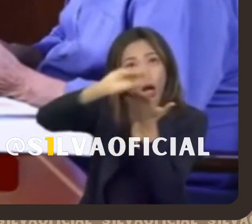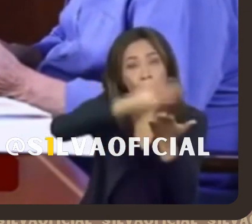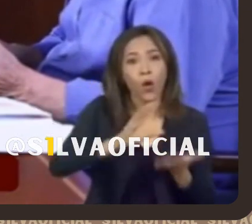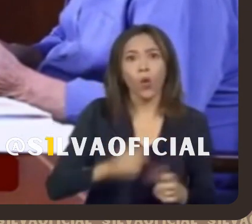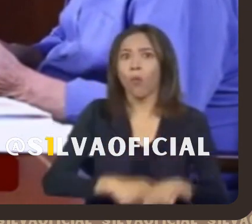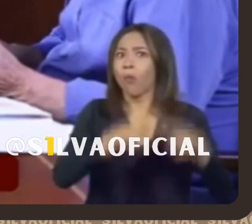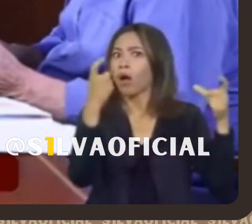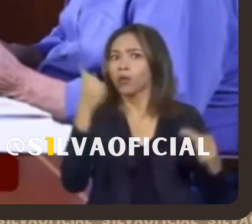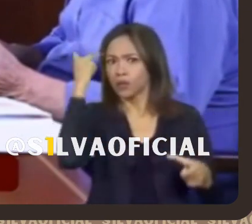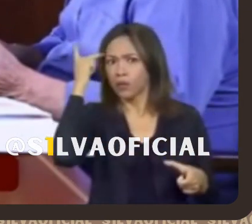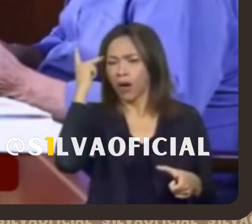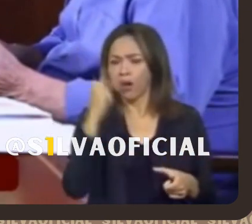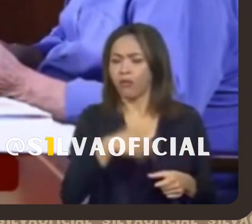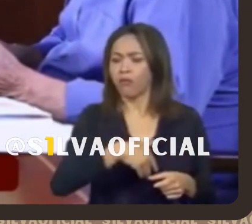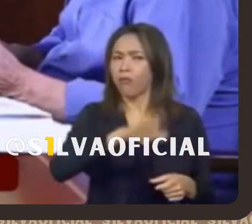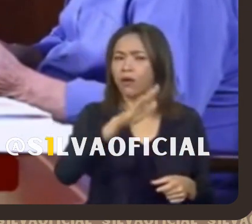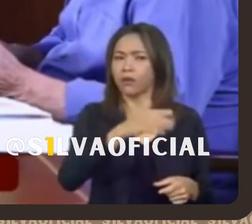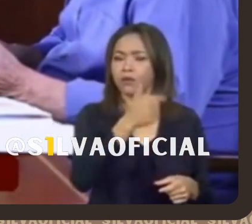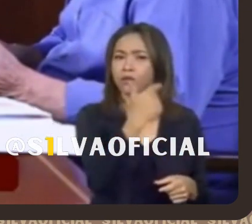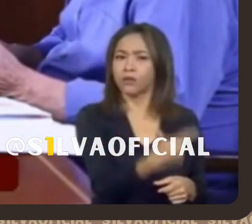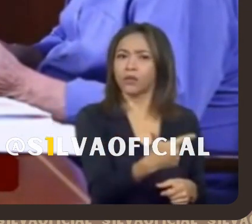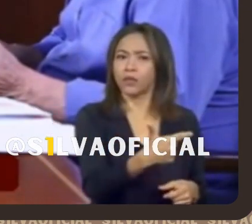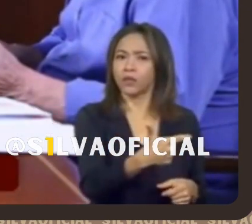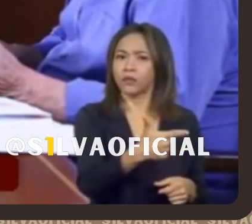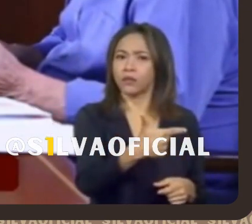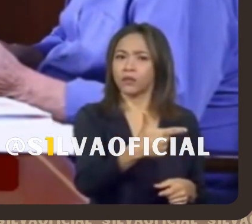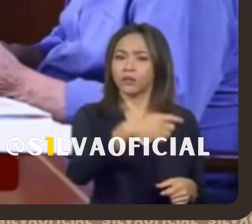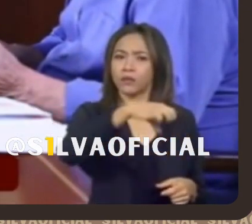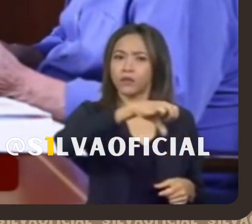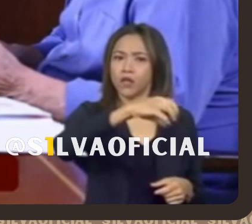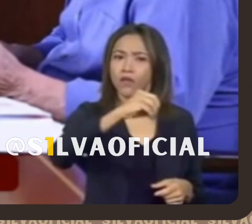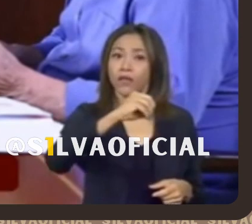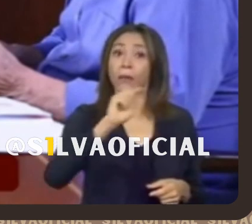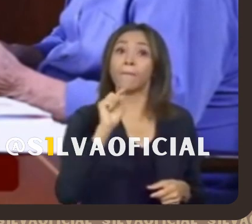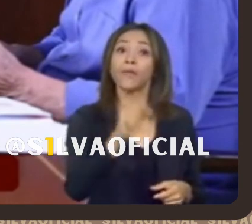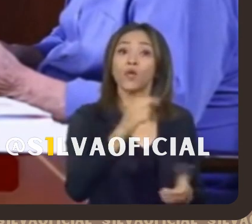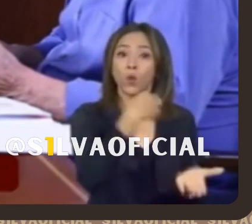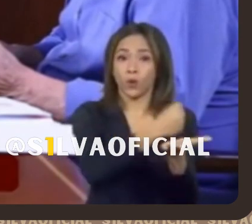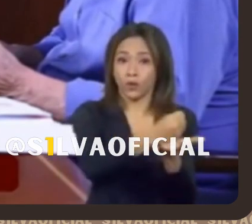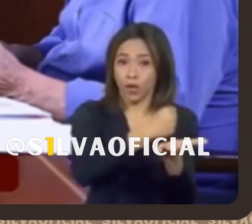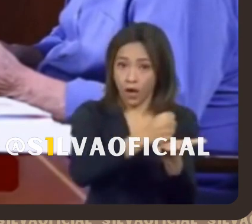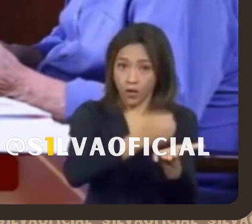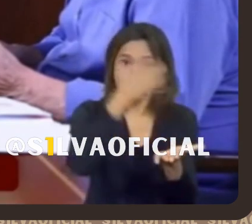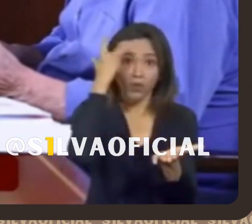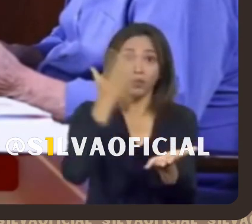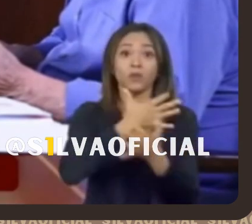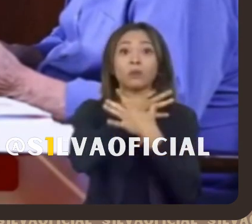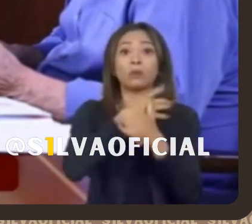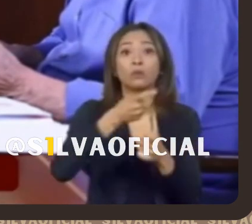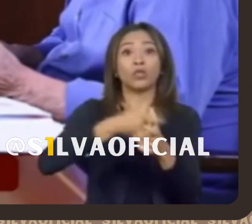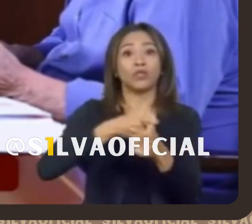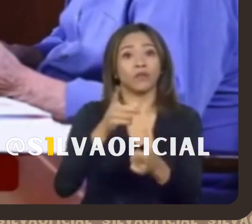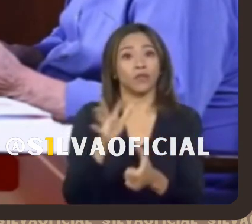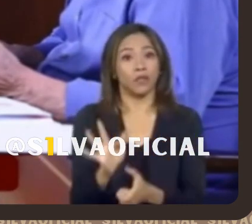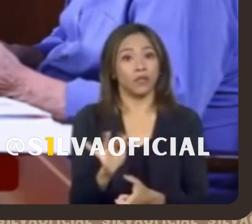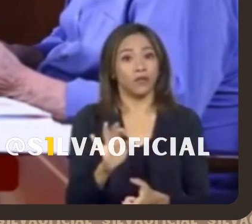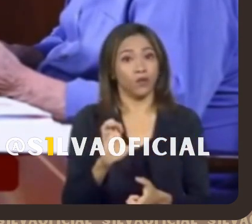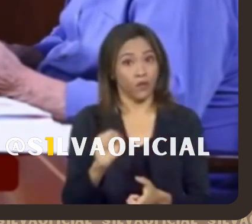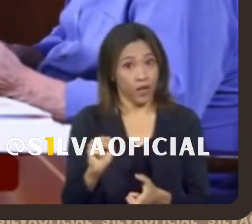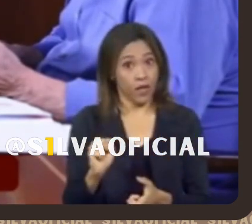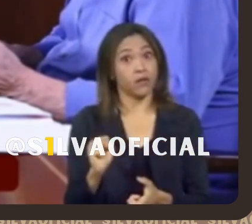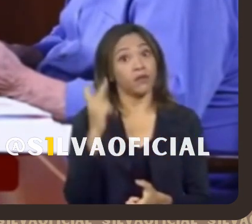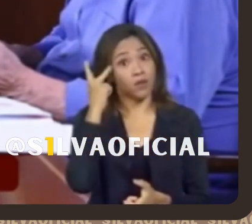2 são mais de 290.000 contratos de pessoas que estão com com dívida no Fi em São Paulo isso representa mais de R